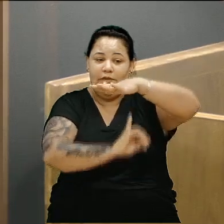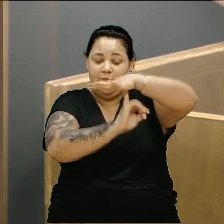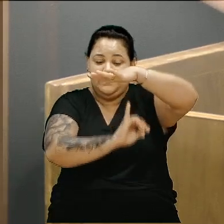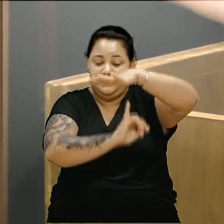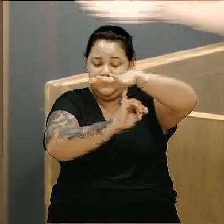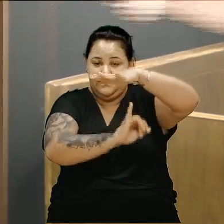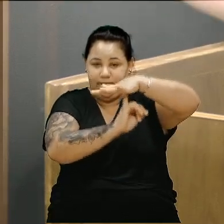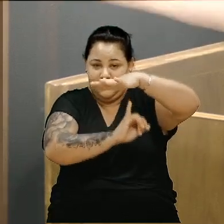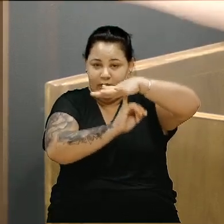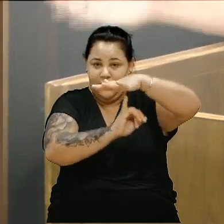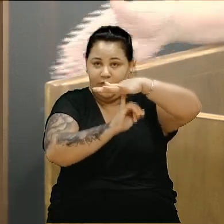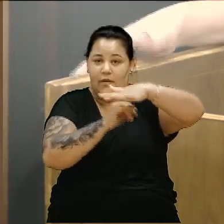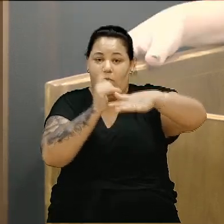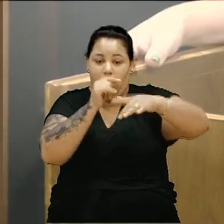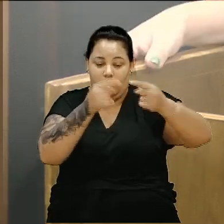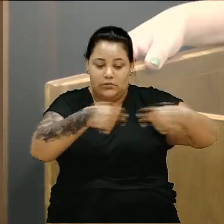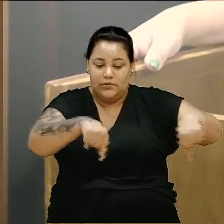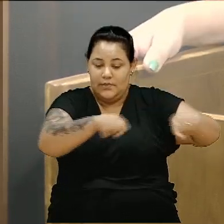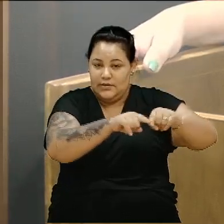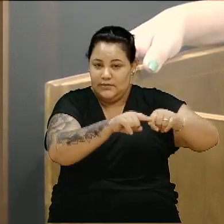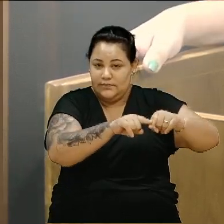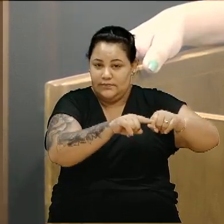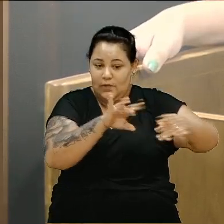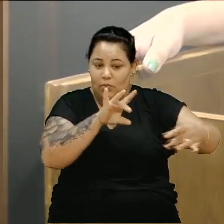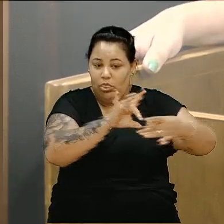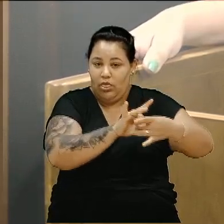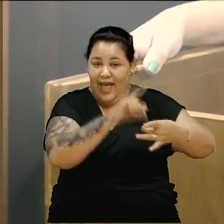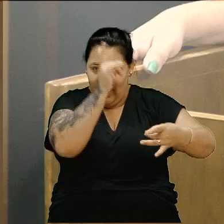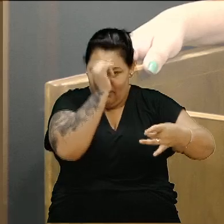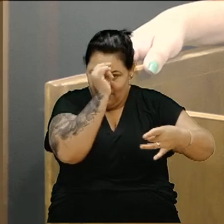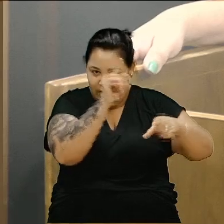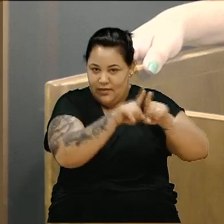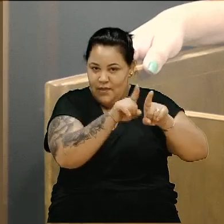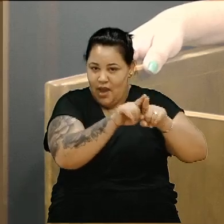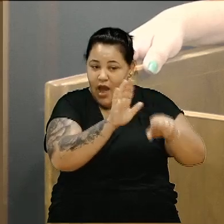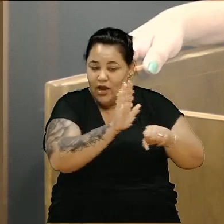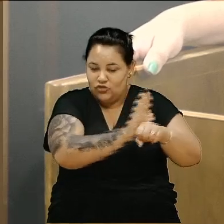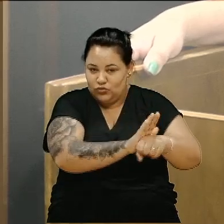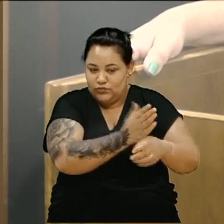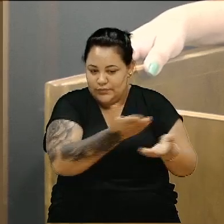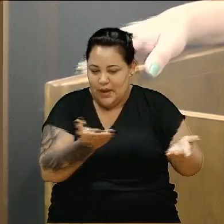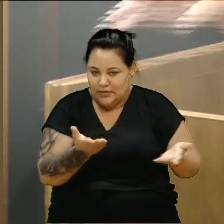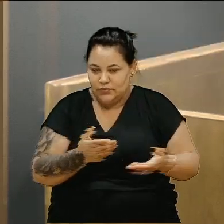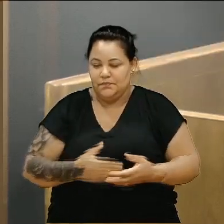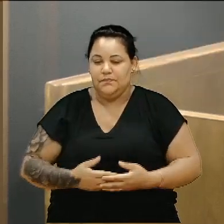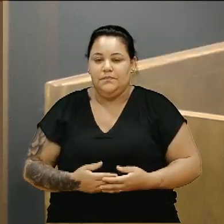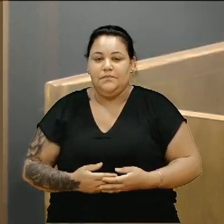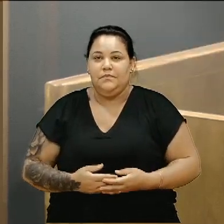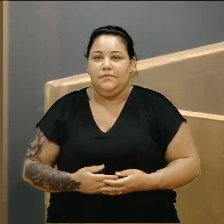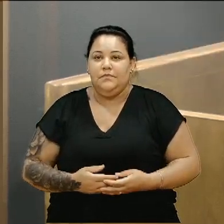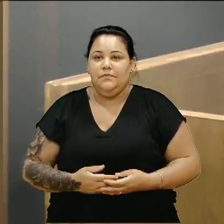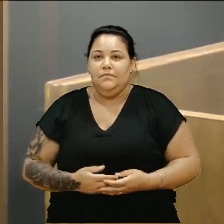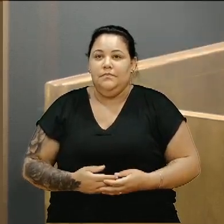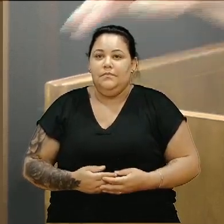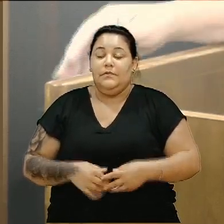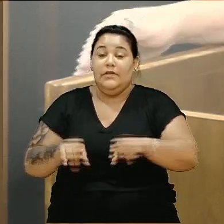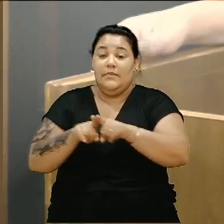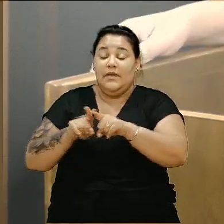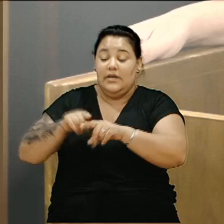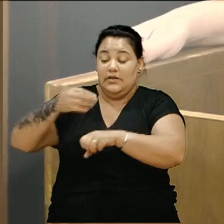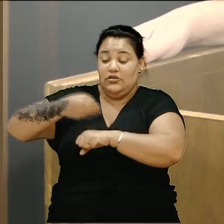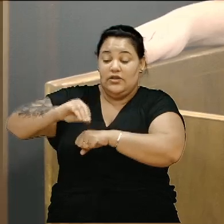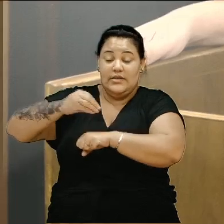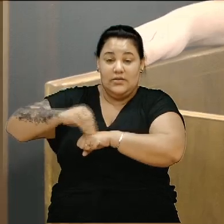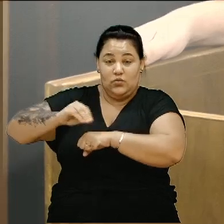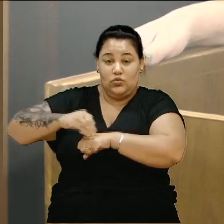para a represa, né, para o Dalbó, que também já alivia bastante aquele espaço. Além dessas indicações,